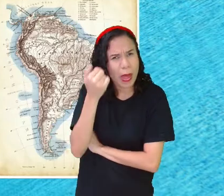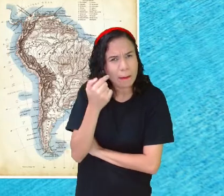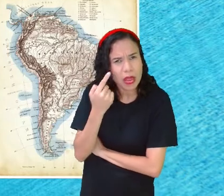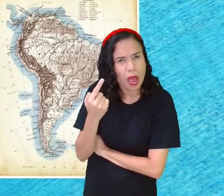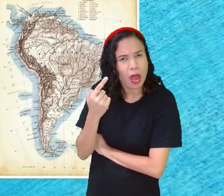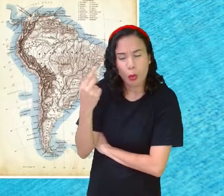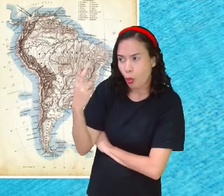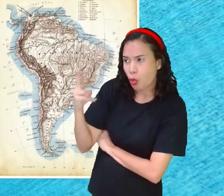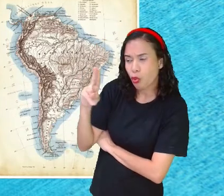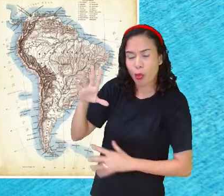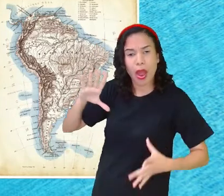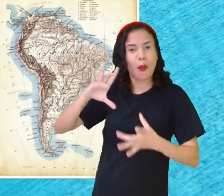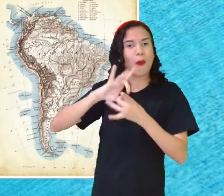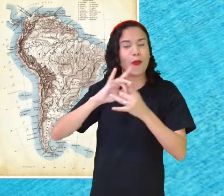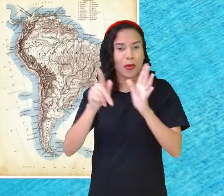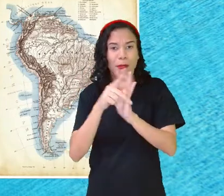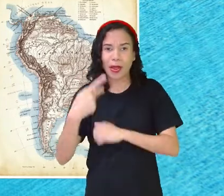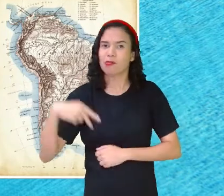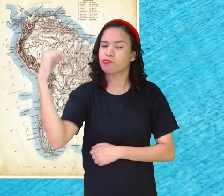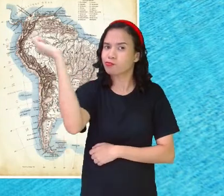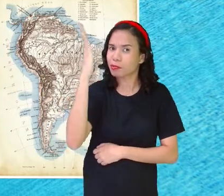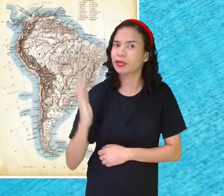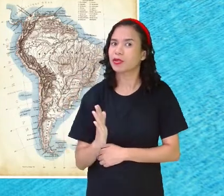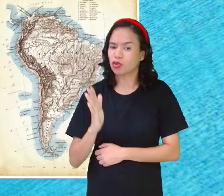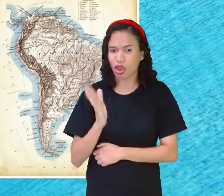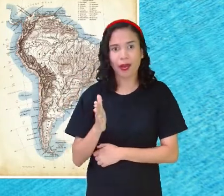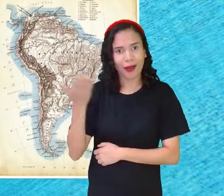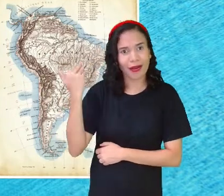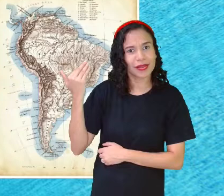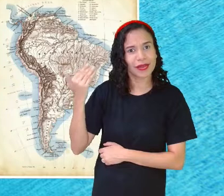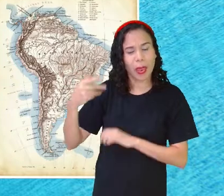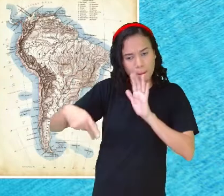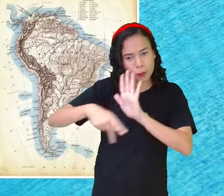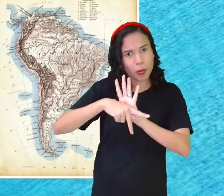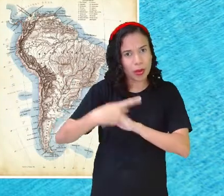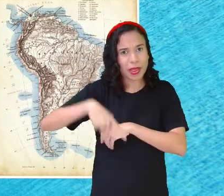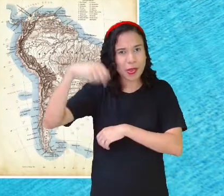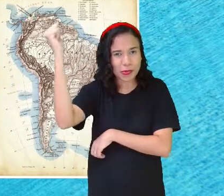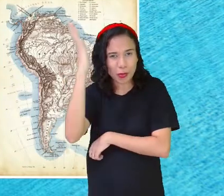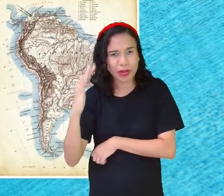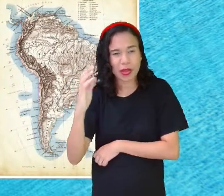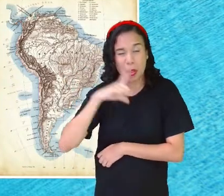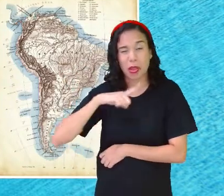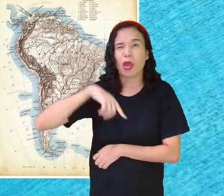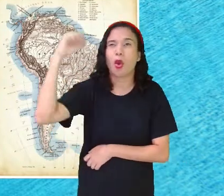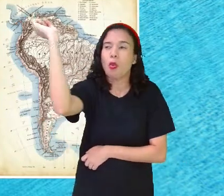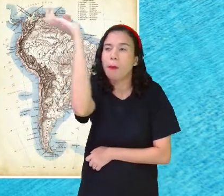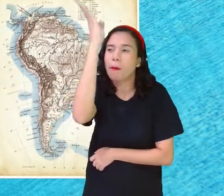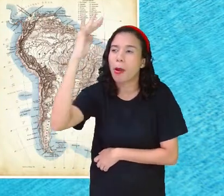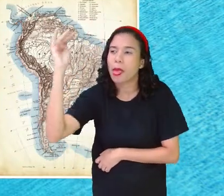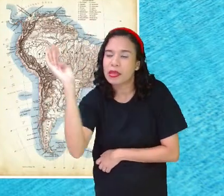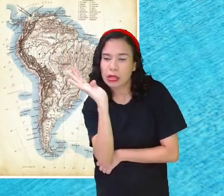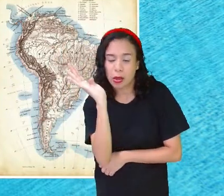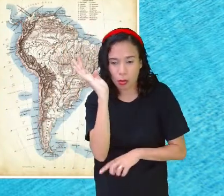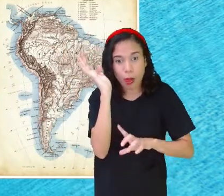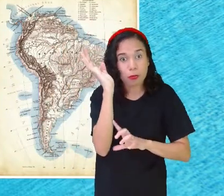Uruguai ele já fez parte do território brasileiro? Como eu falei para vocês, ele fica lá no finalzinho do Brasil e um dia